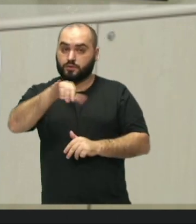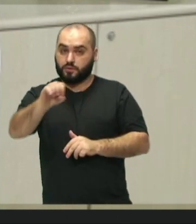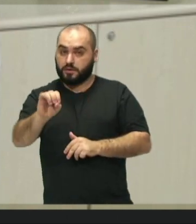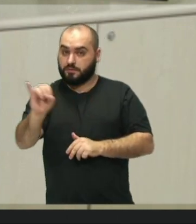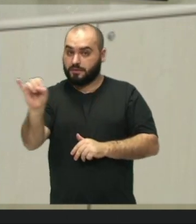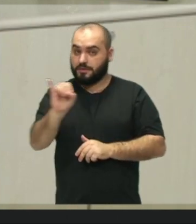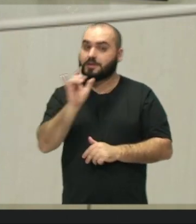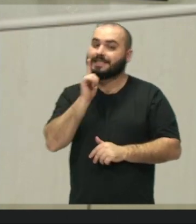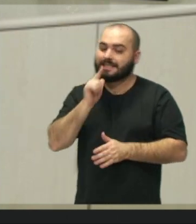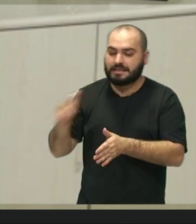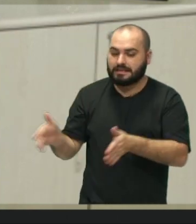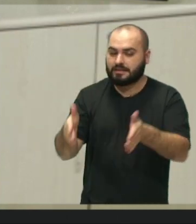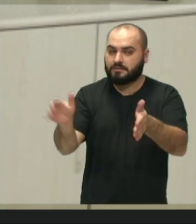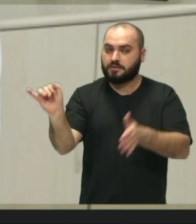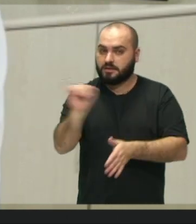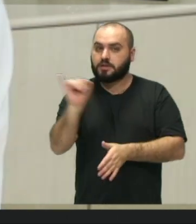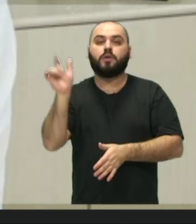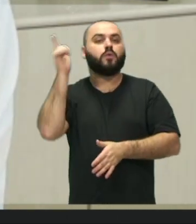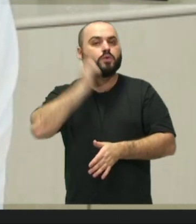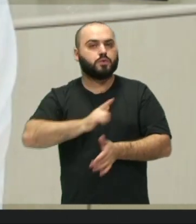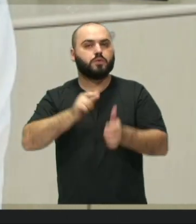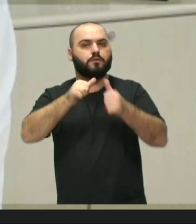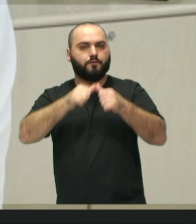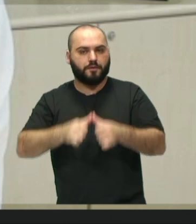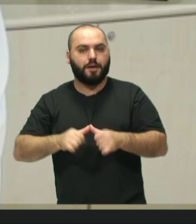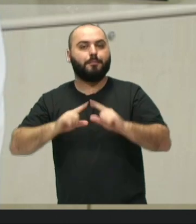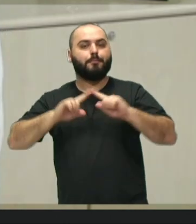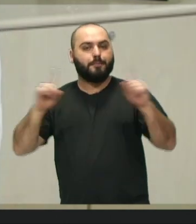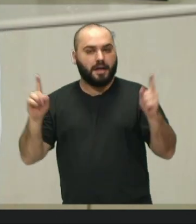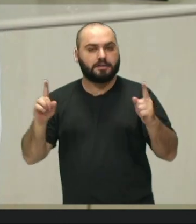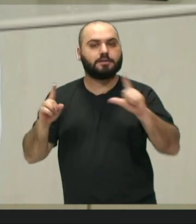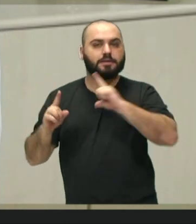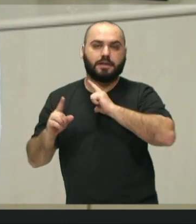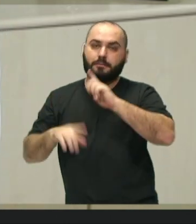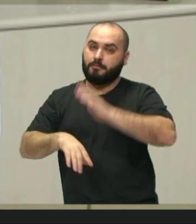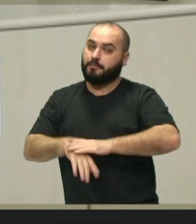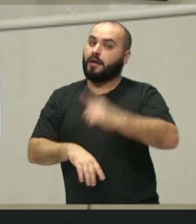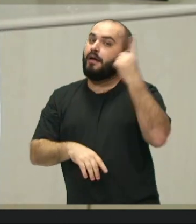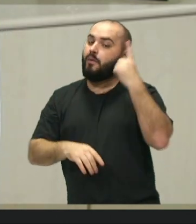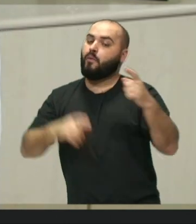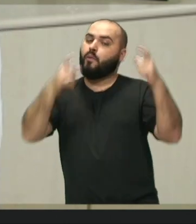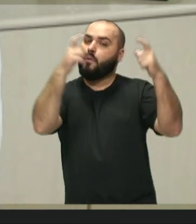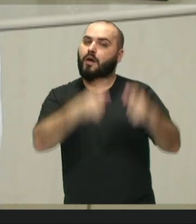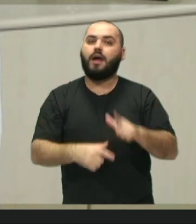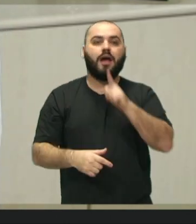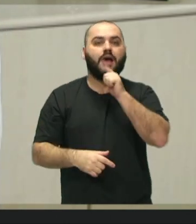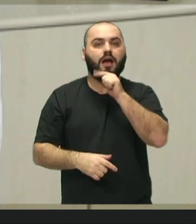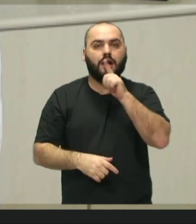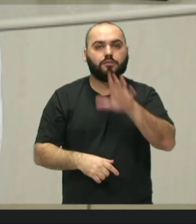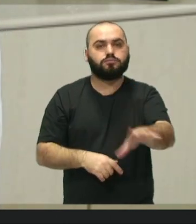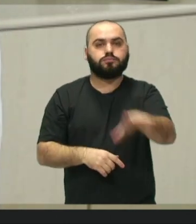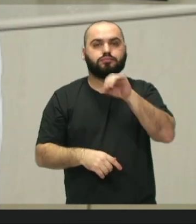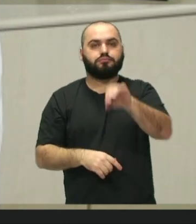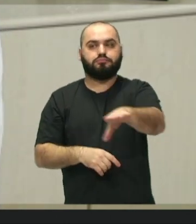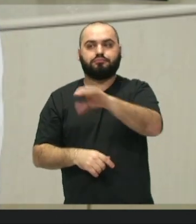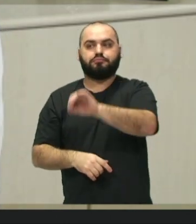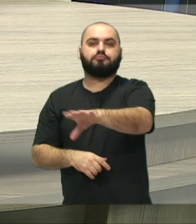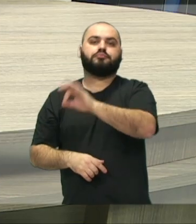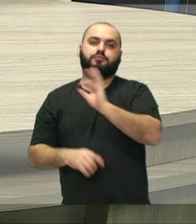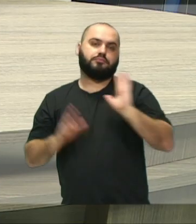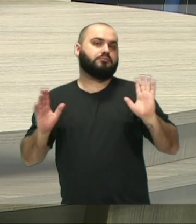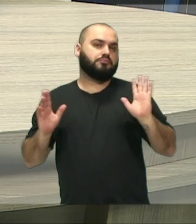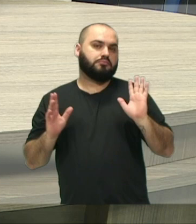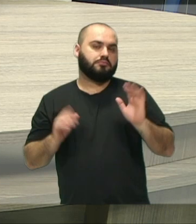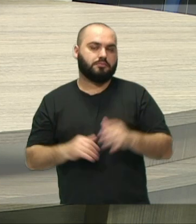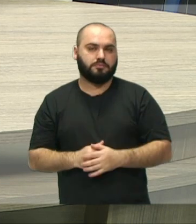o abastecedor, mas naturalmente que a gente passa a ter também mais uma unidade de produção mais a montante, vamos dizer assim.